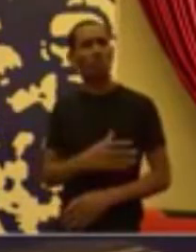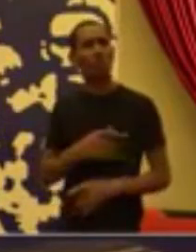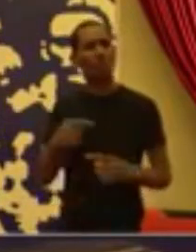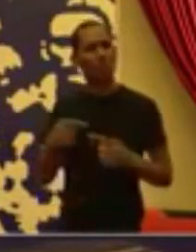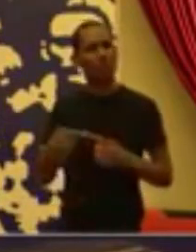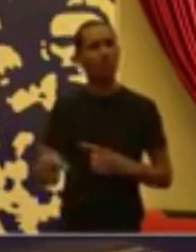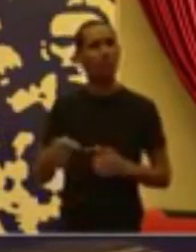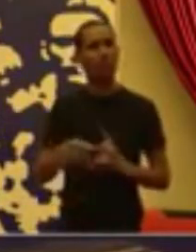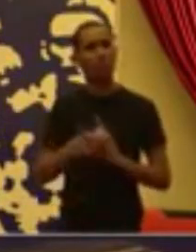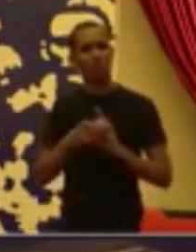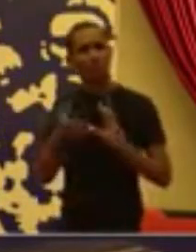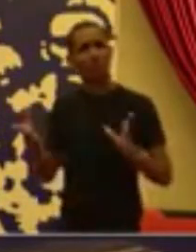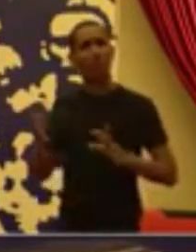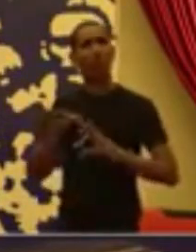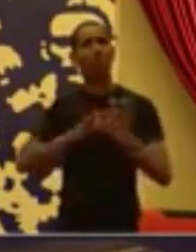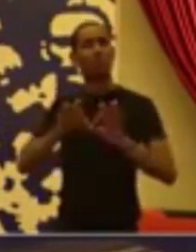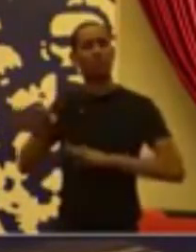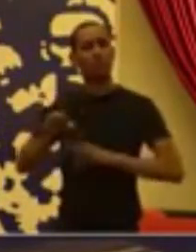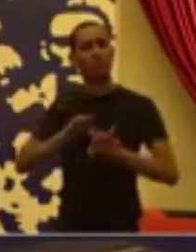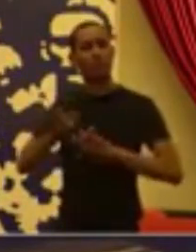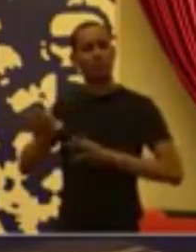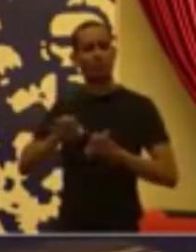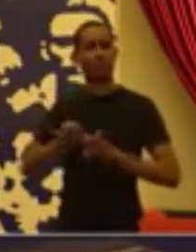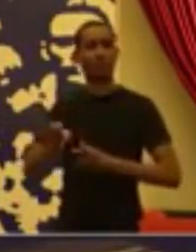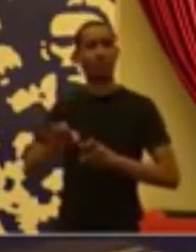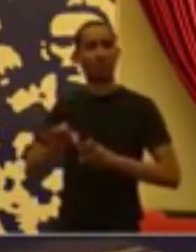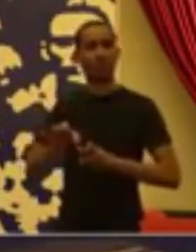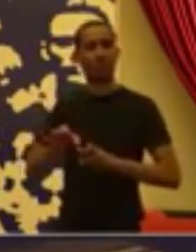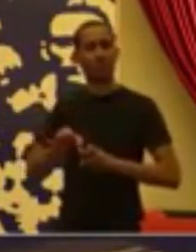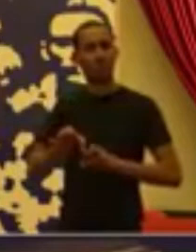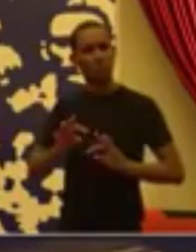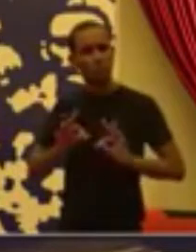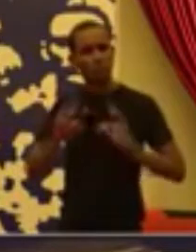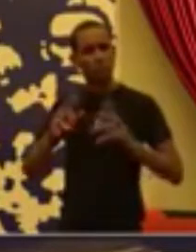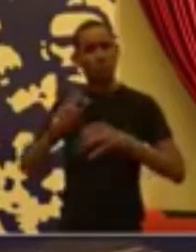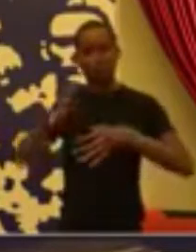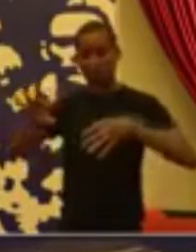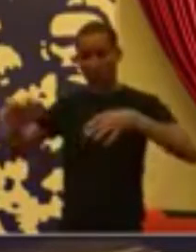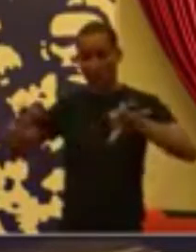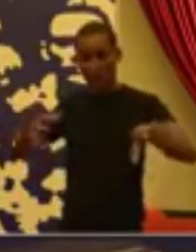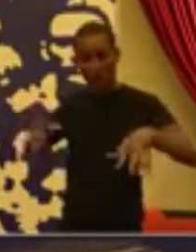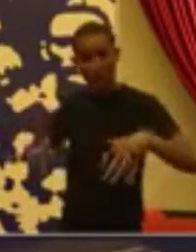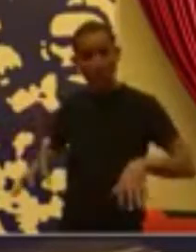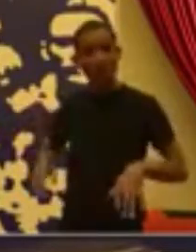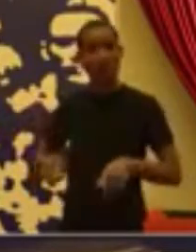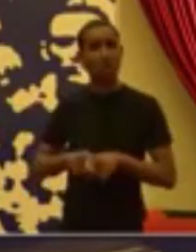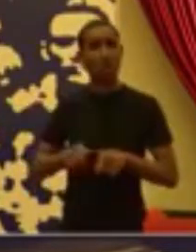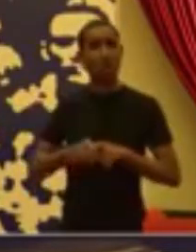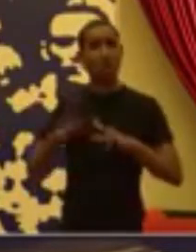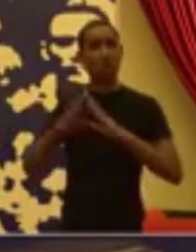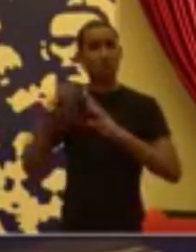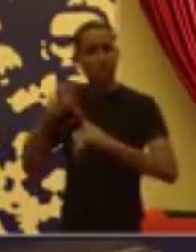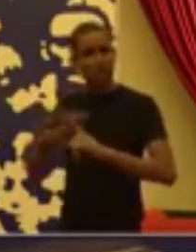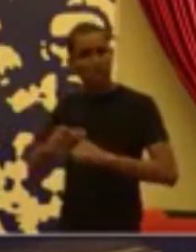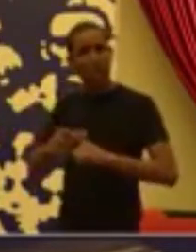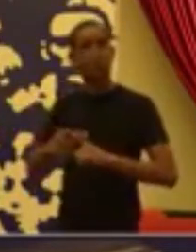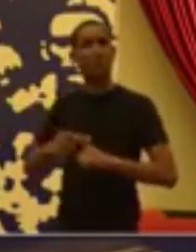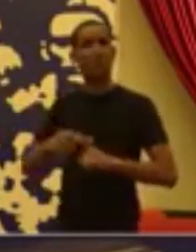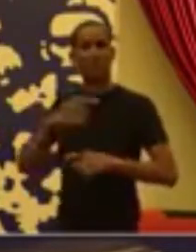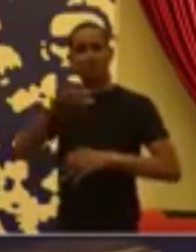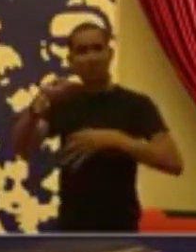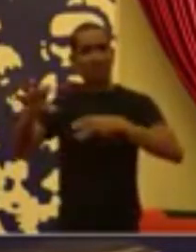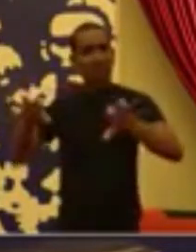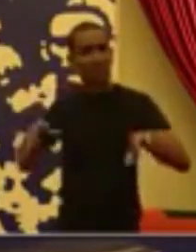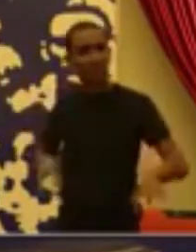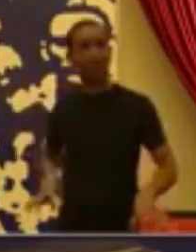uma organização capilarizada nos bairros, nas igrejas, as periferias.